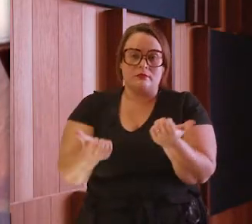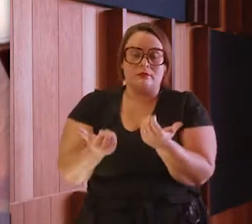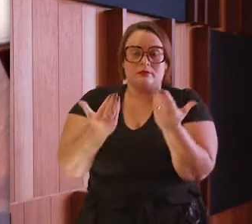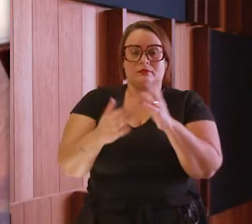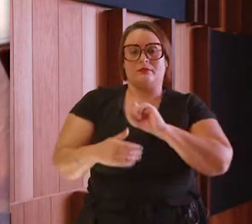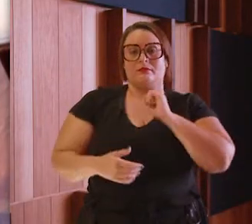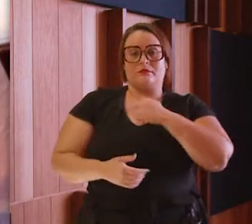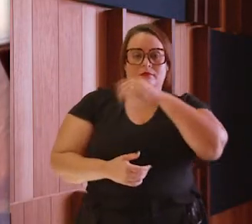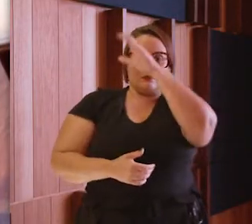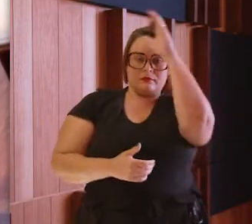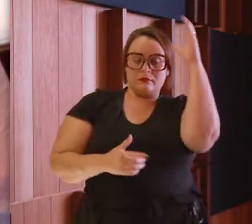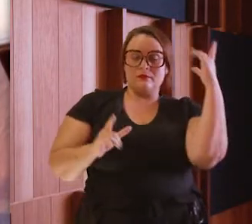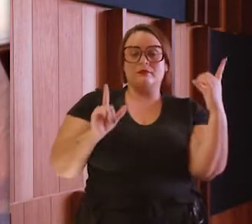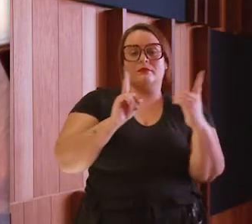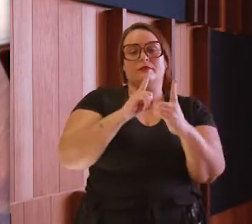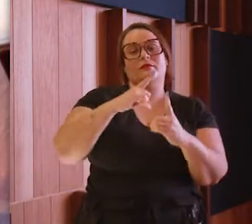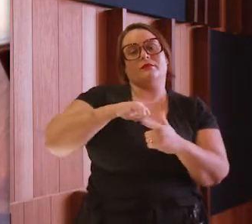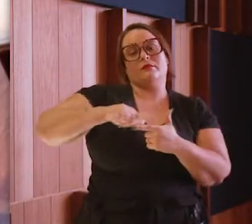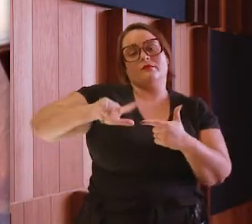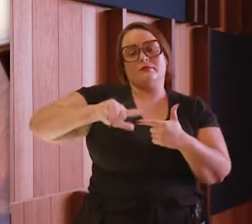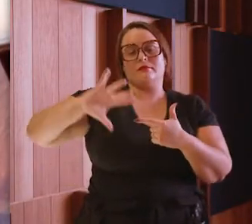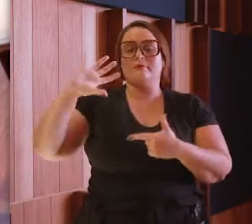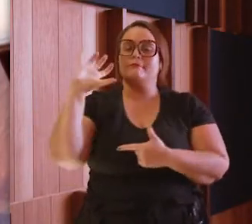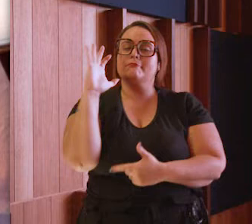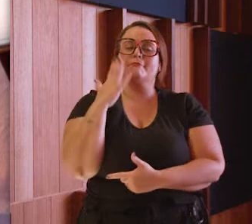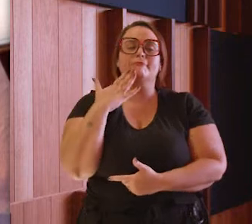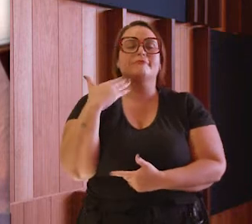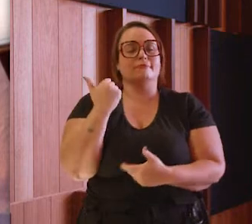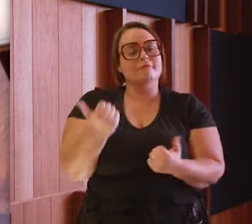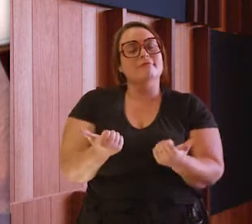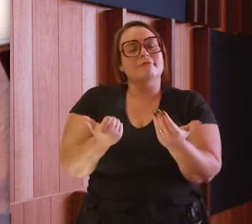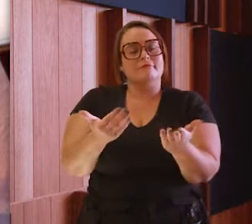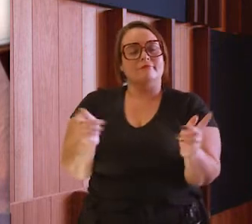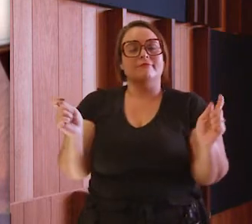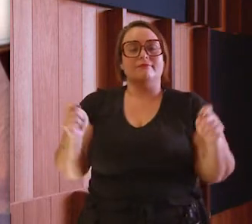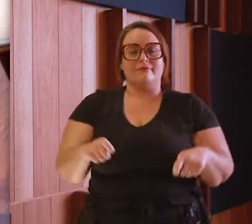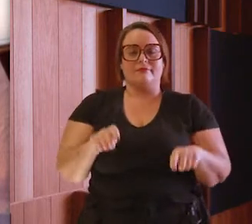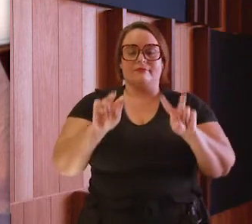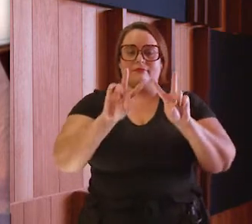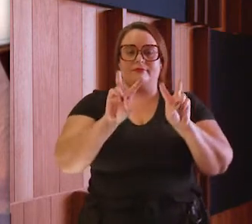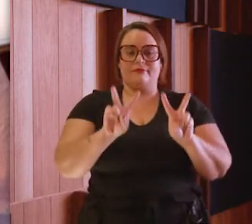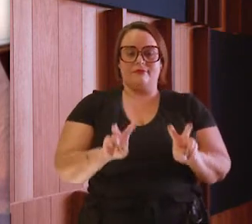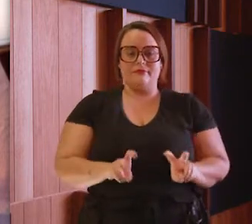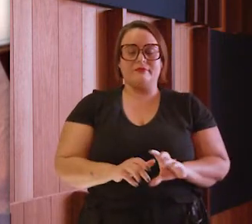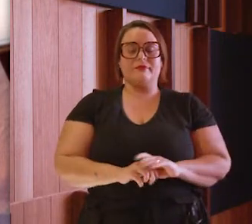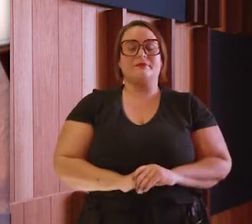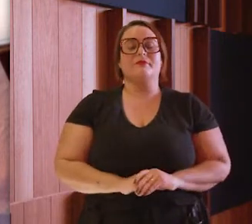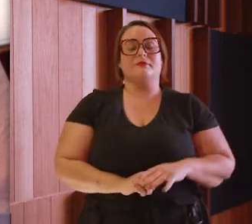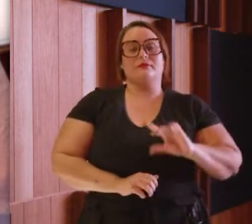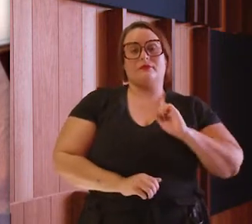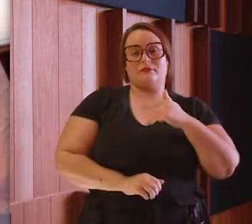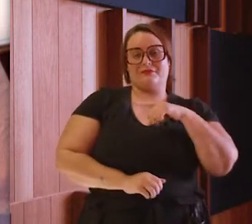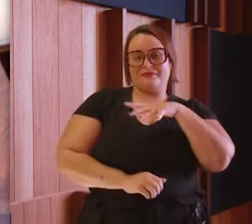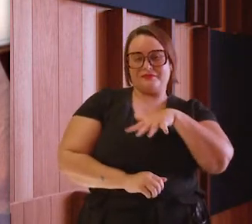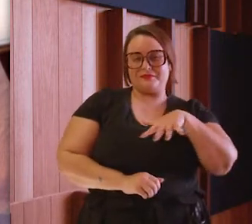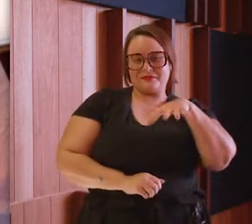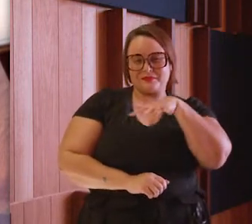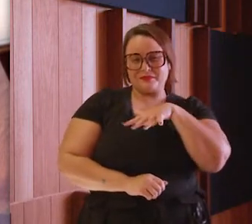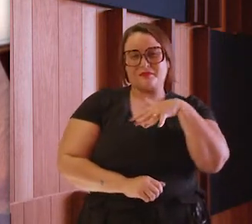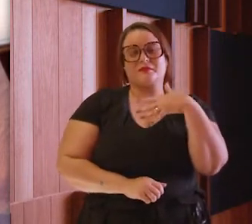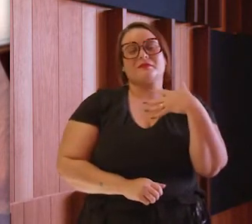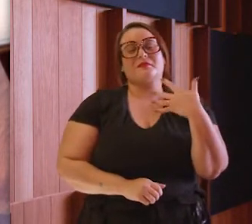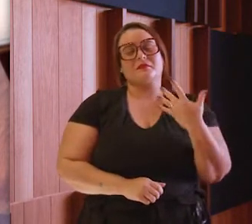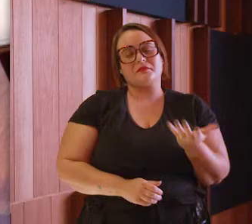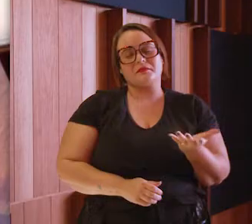melhores soluções possíveis em relação a esses temas. Então, a gente vai partir desse panorama e aí a gente